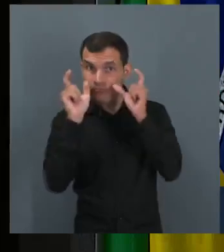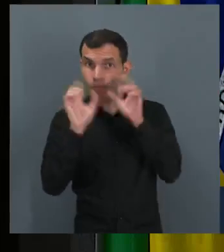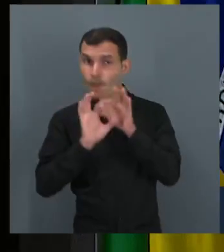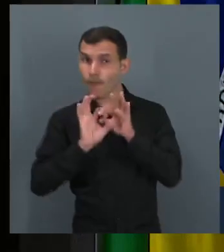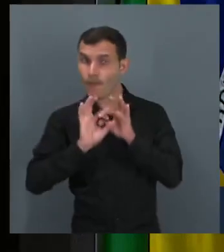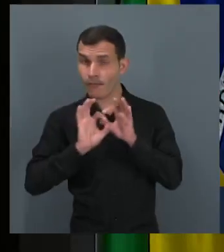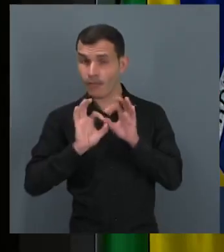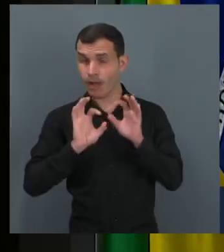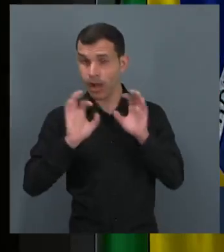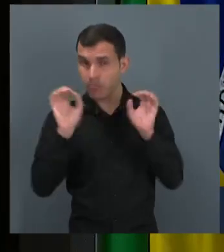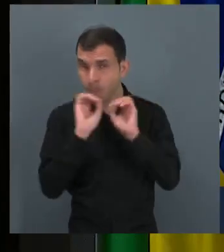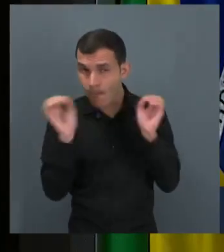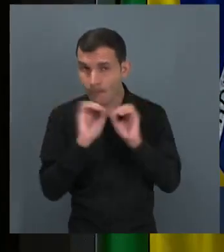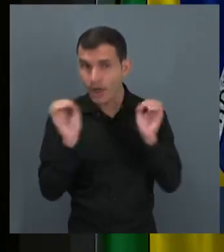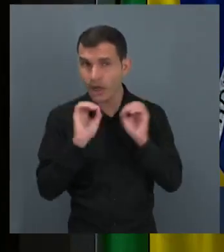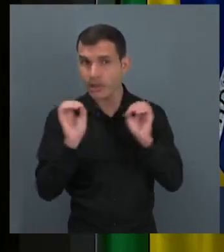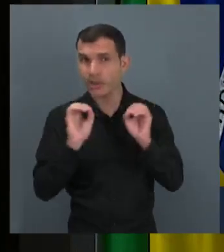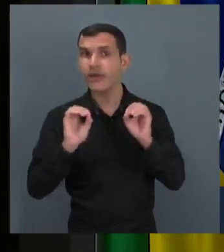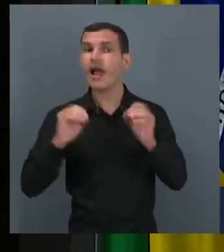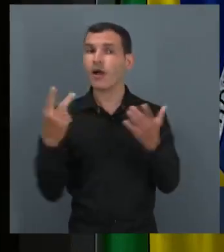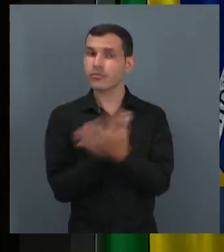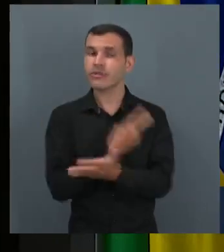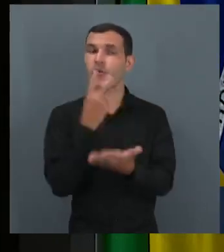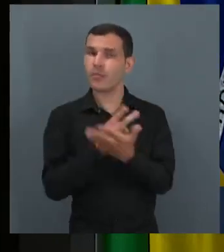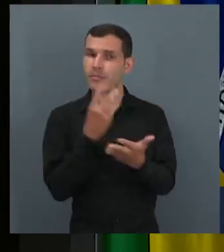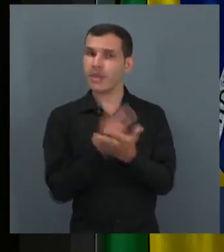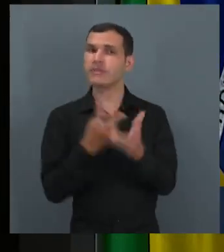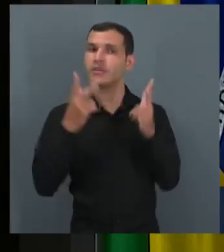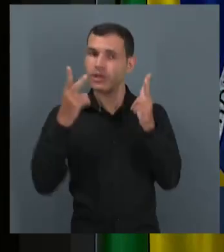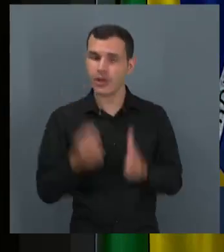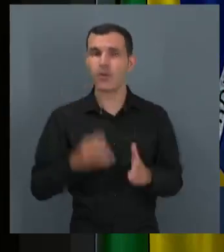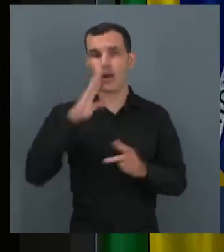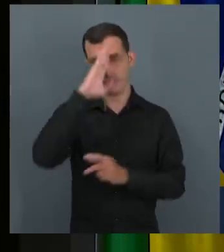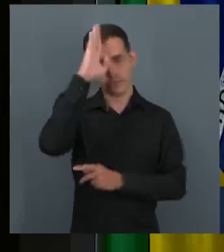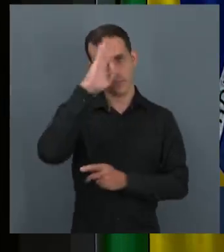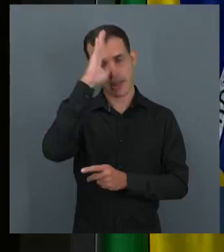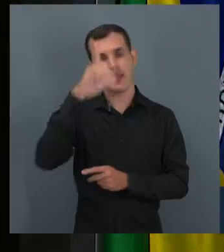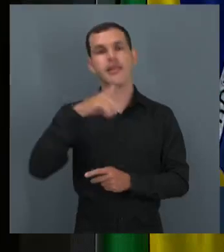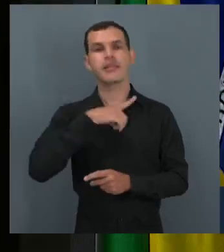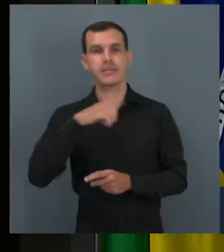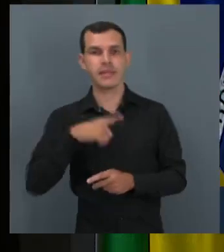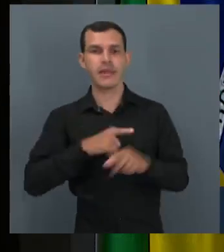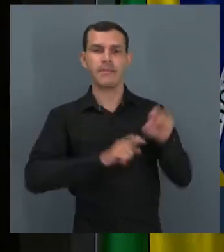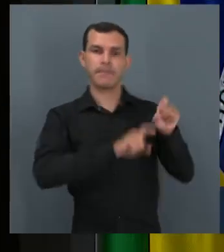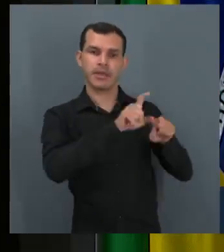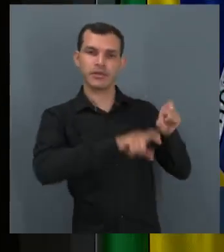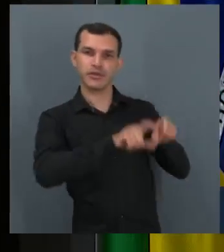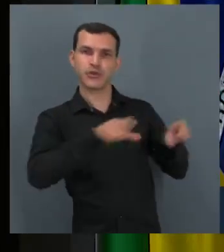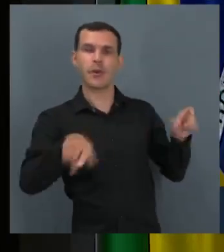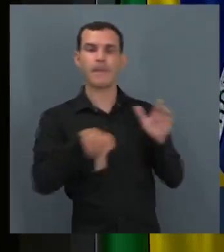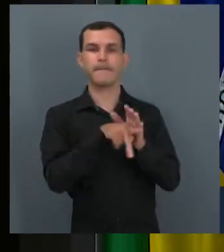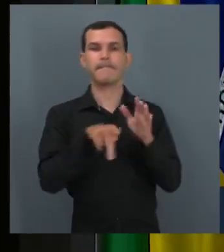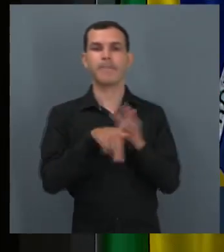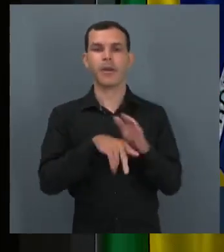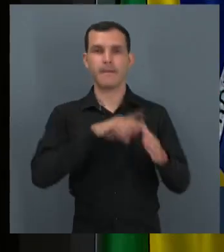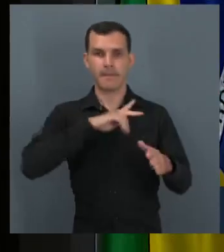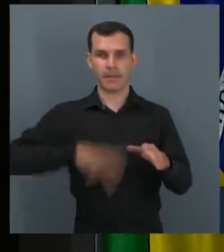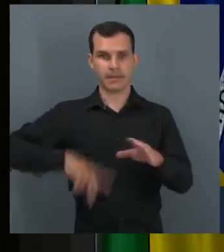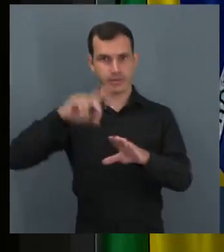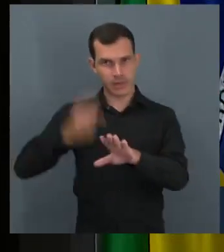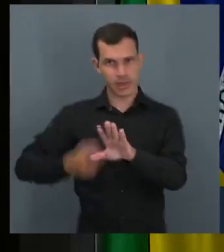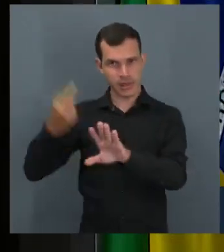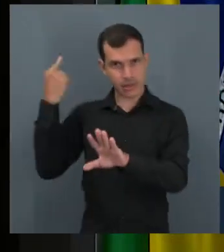que os Kirchner deixaram, sabotam, boicotam as atitudes do governo e podem jogar